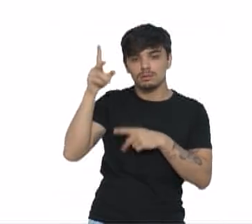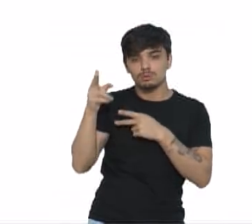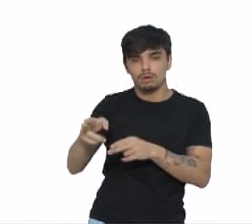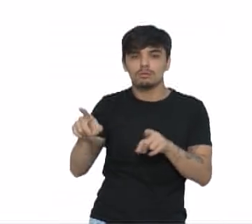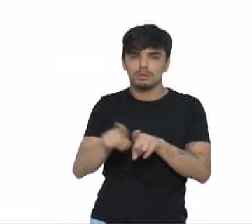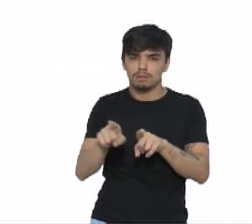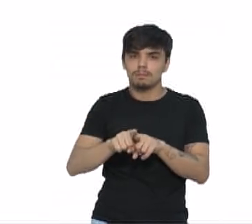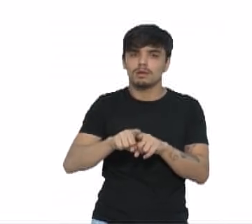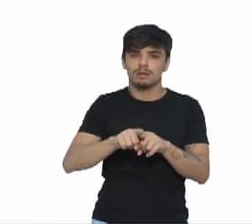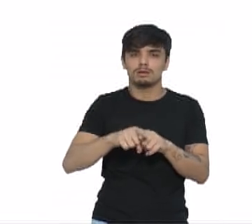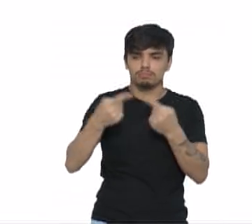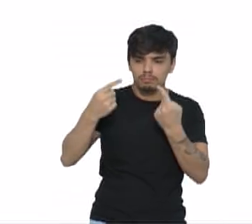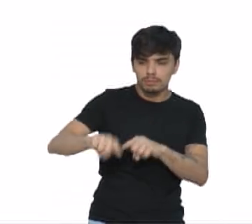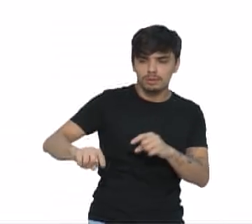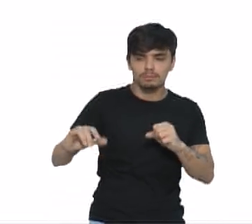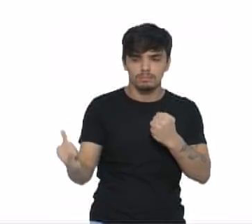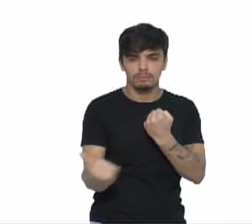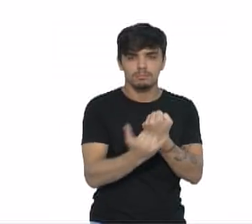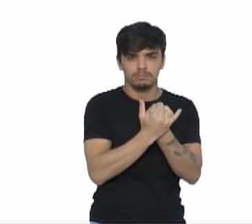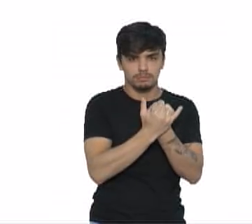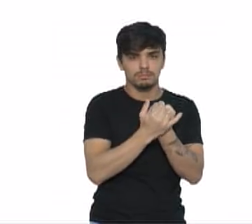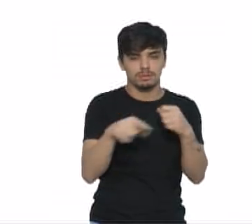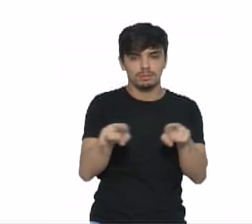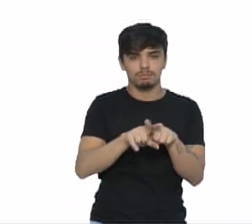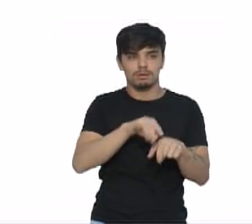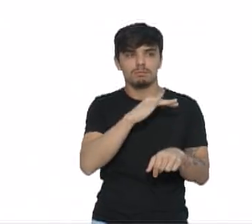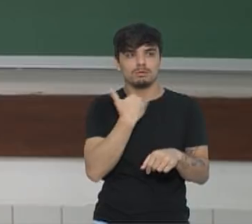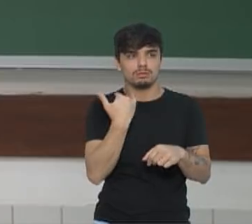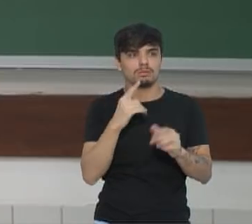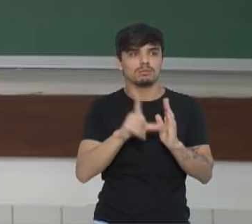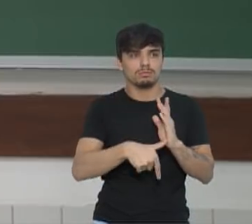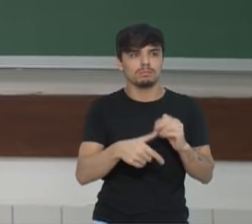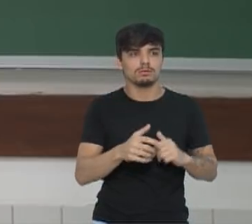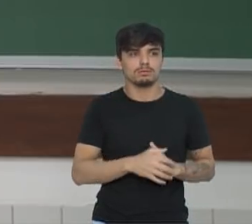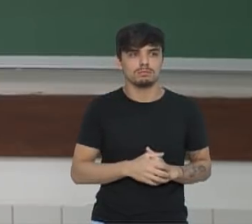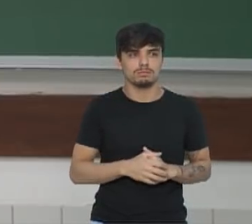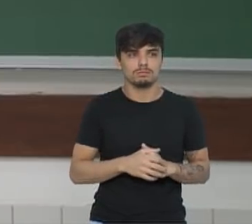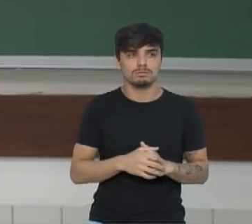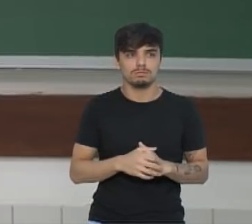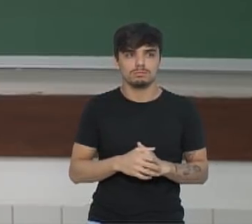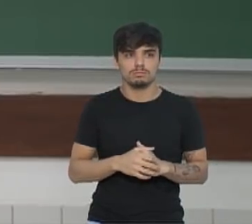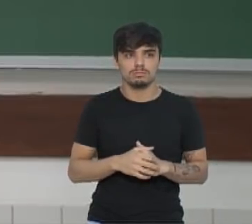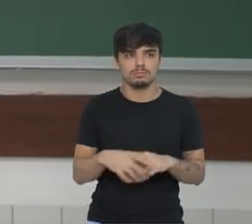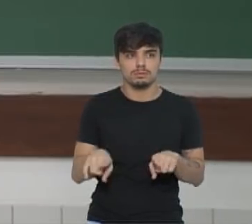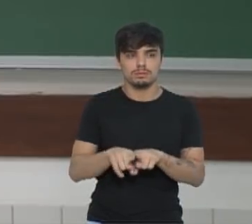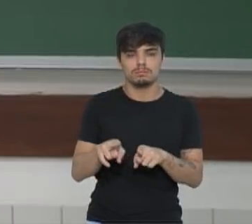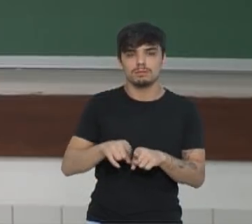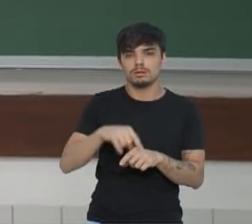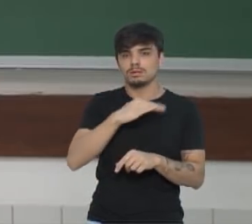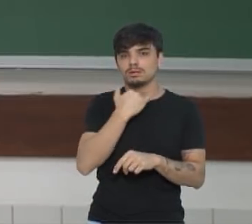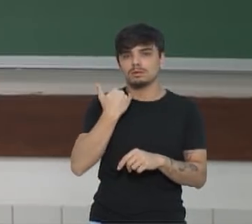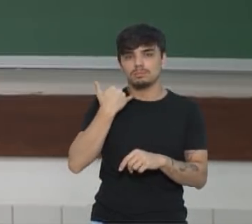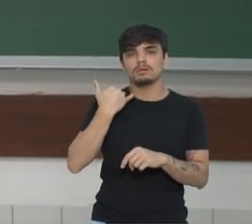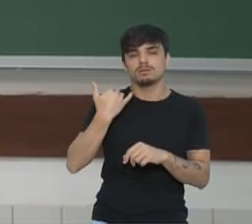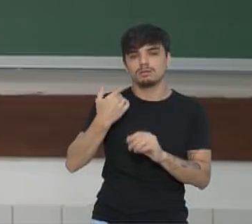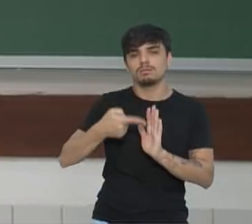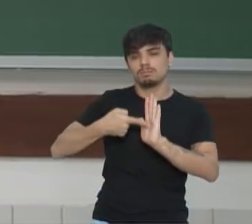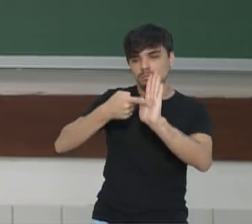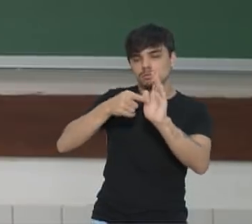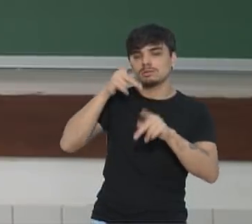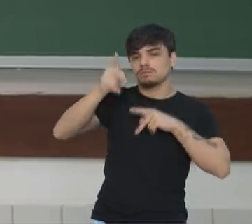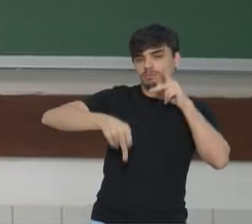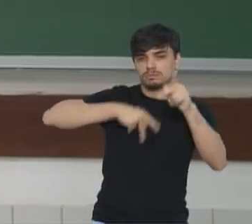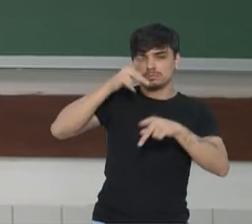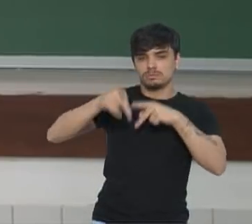Maria Antonieta foi executada logo em seguida também. Sua cabeça exibida ao povo, que não gostava nem um pouco